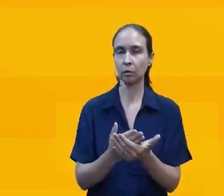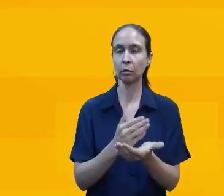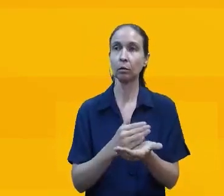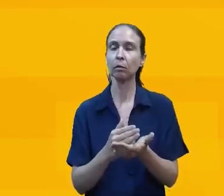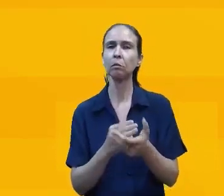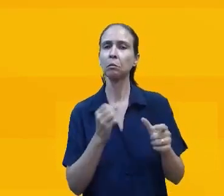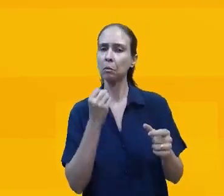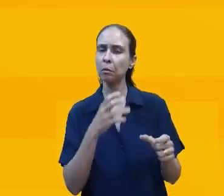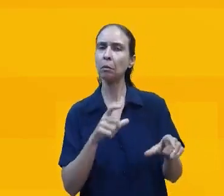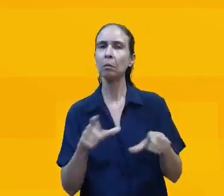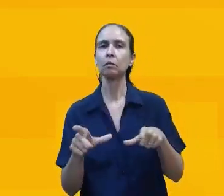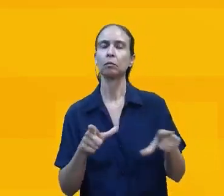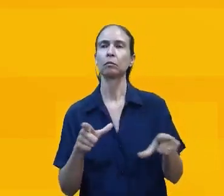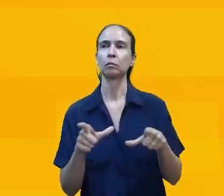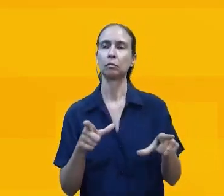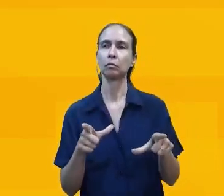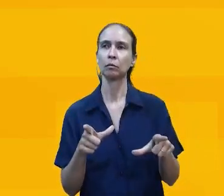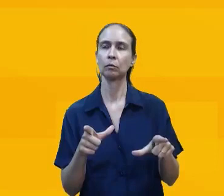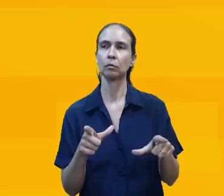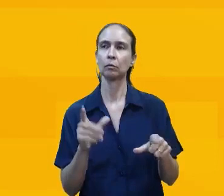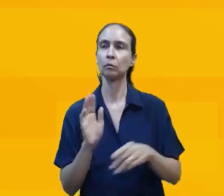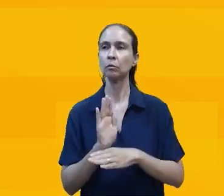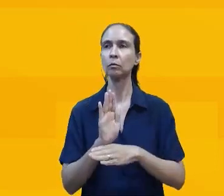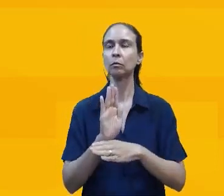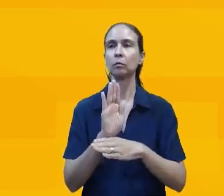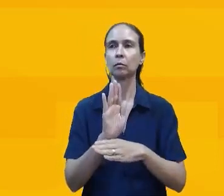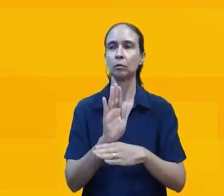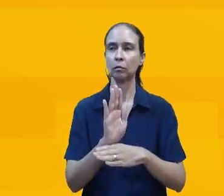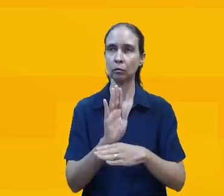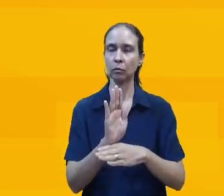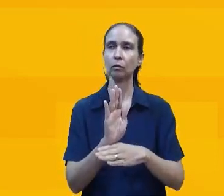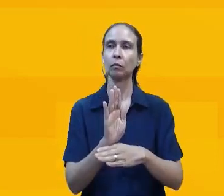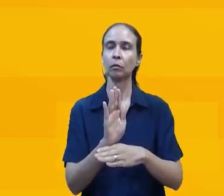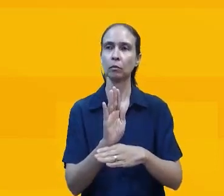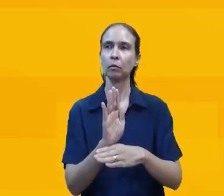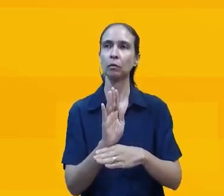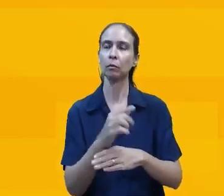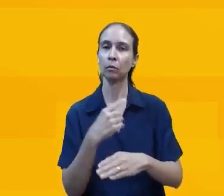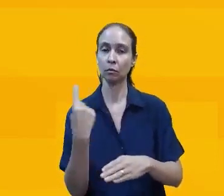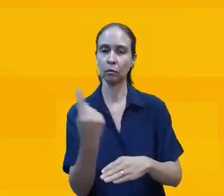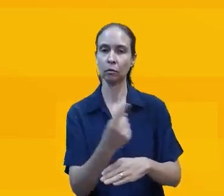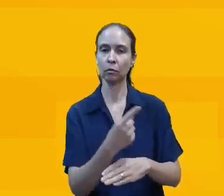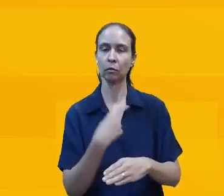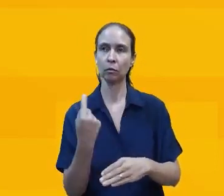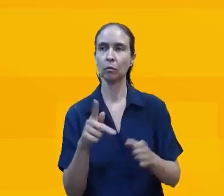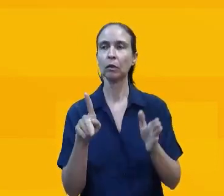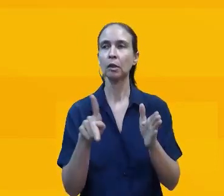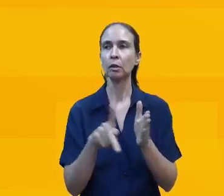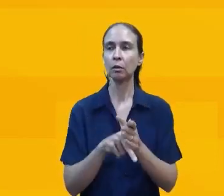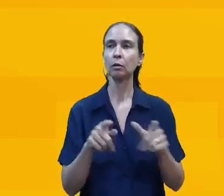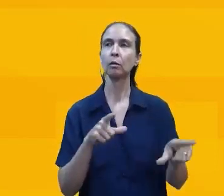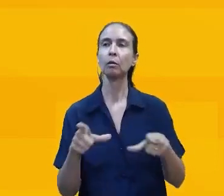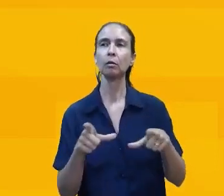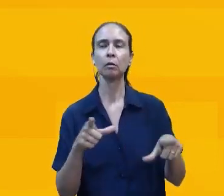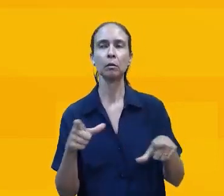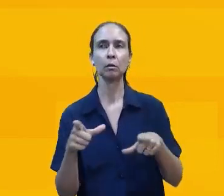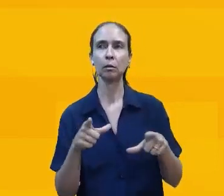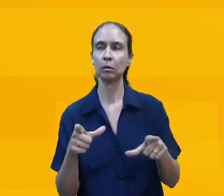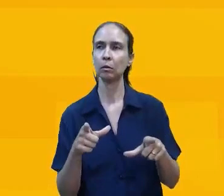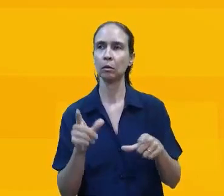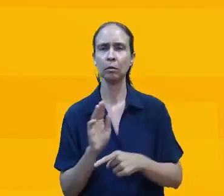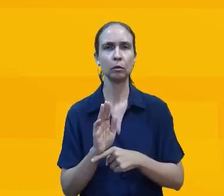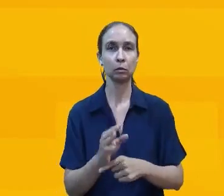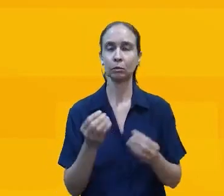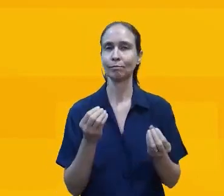isso contribuiu realmente de maneira. Assim, a gente não dá nem para mensurar o quanto